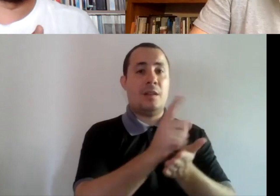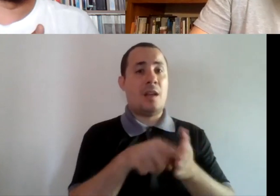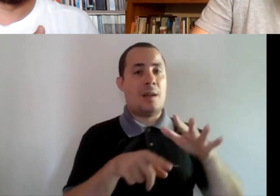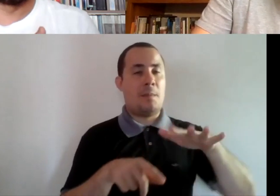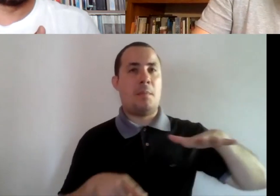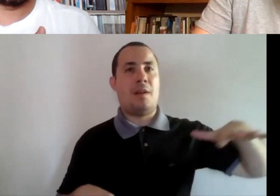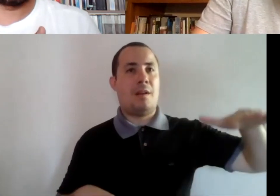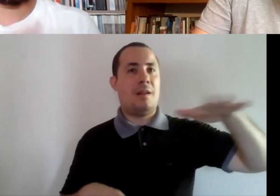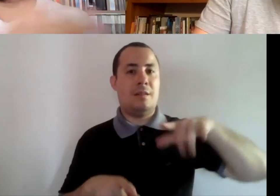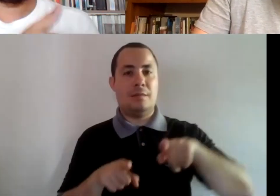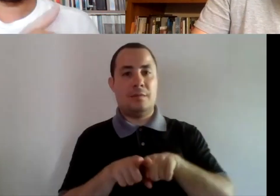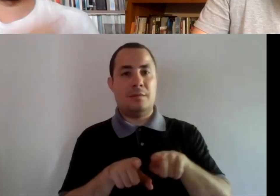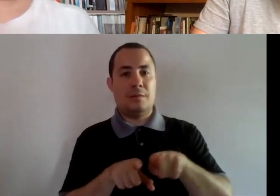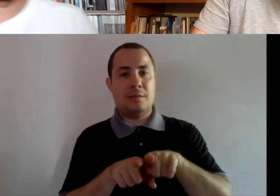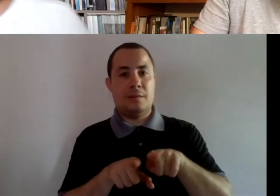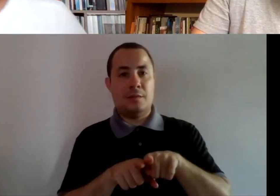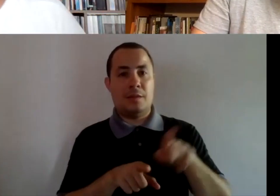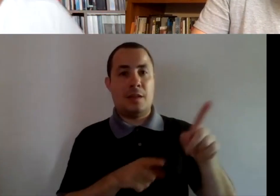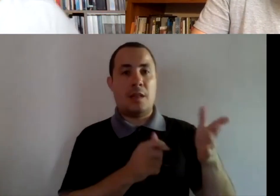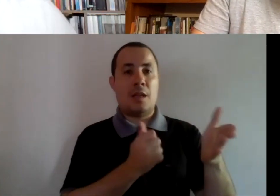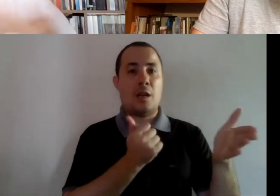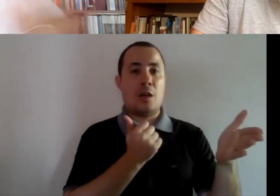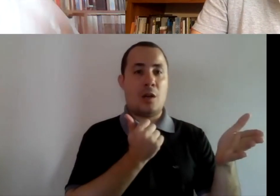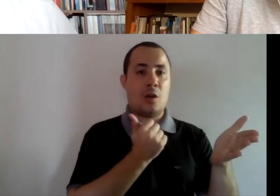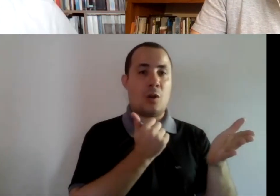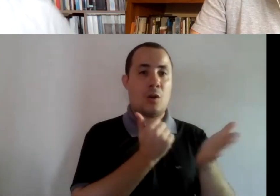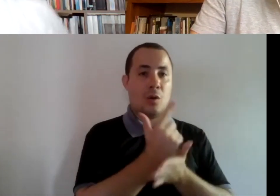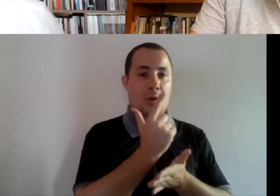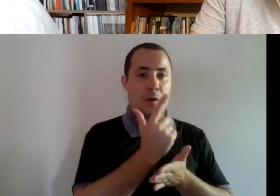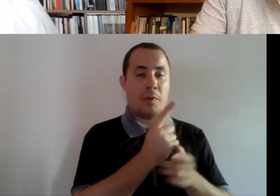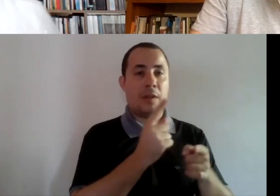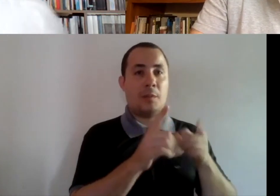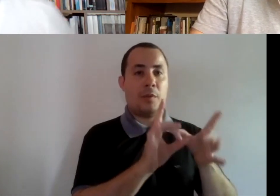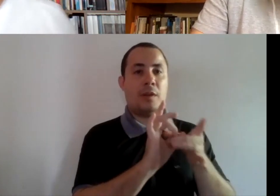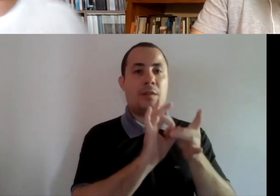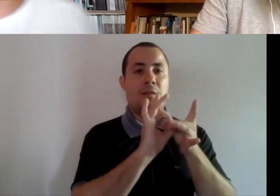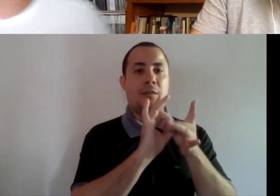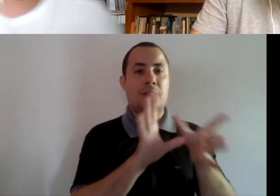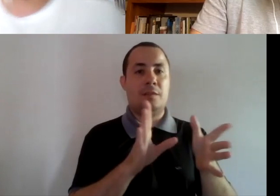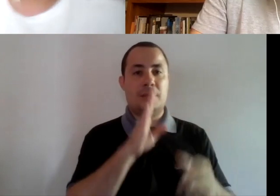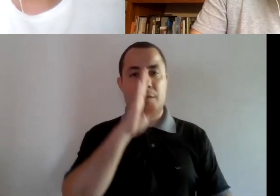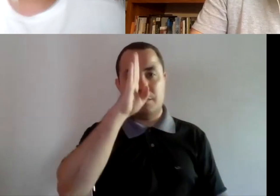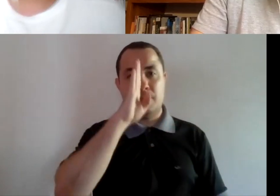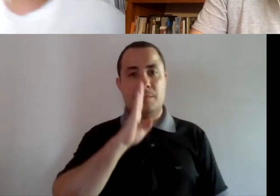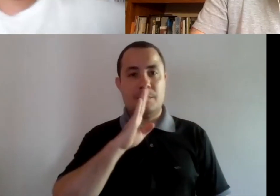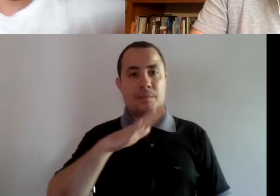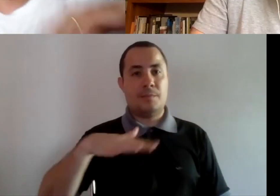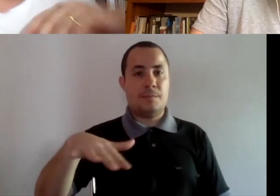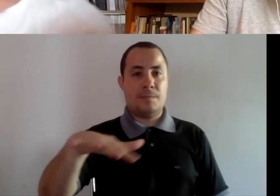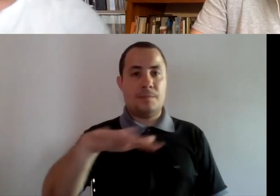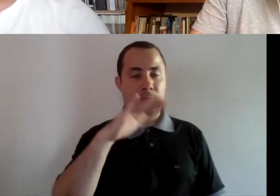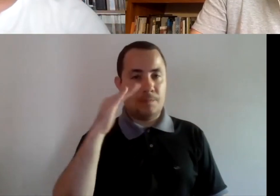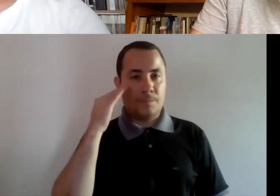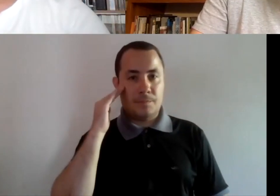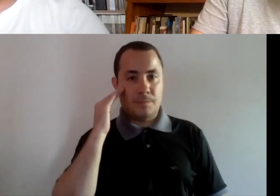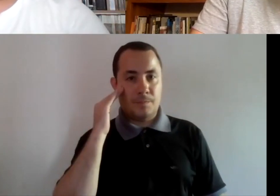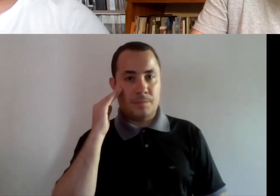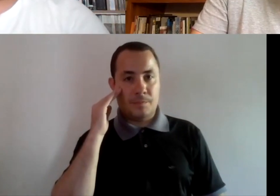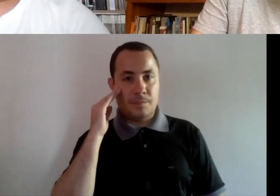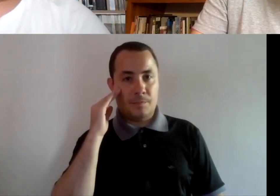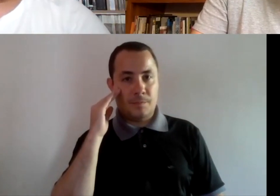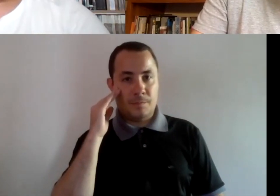outra coisa. Ela compra e tira do mercado, ela disponibiliza, né, gratuitamente. Mas esse é um